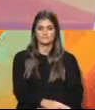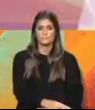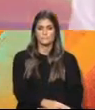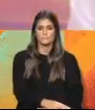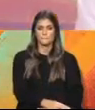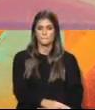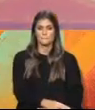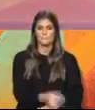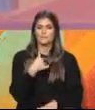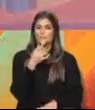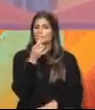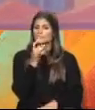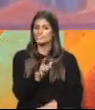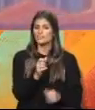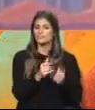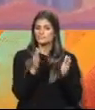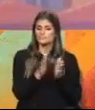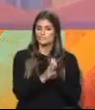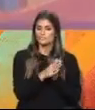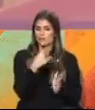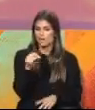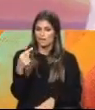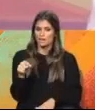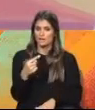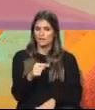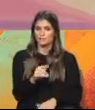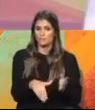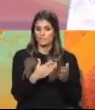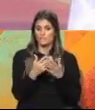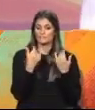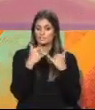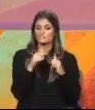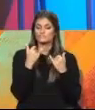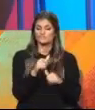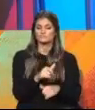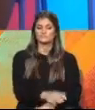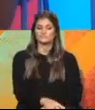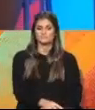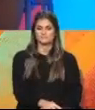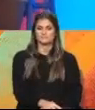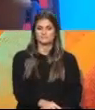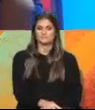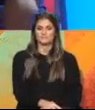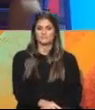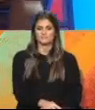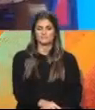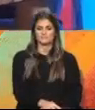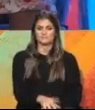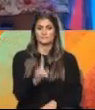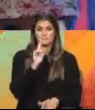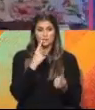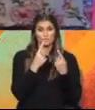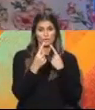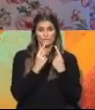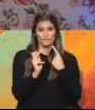tem que deixar a tudo quanto existe para o fazer feliz. A noiva bem,